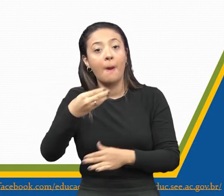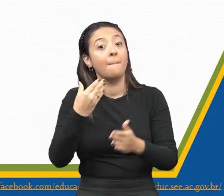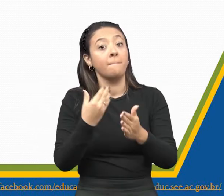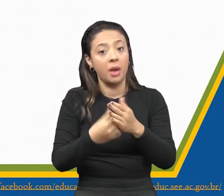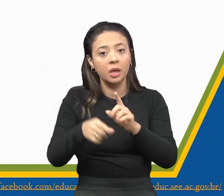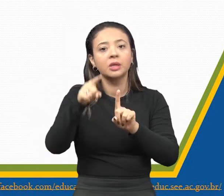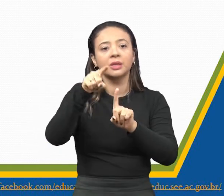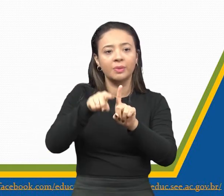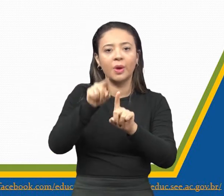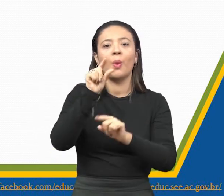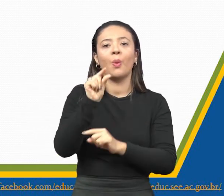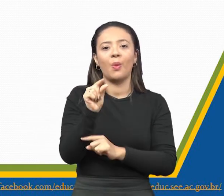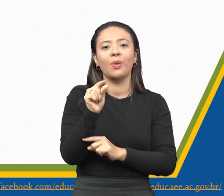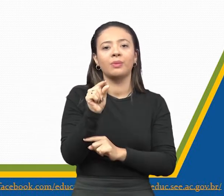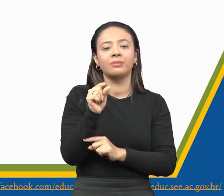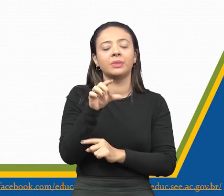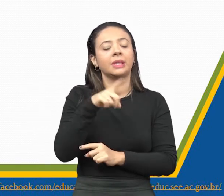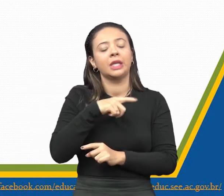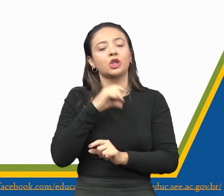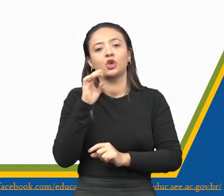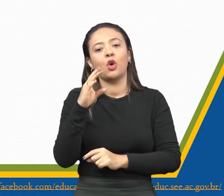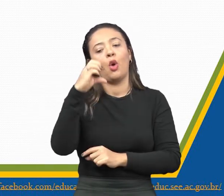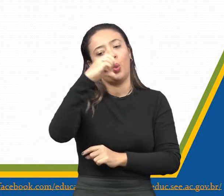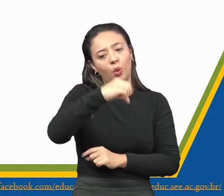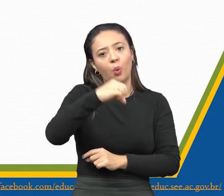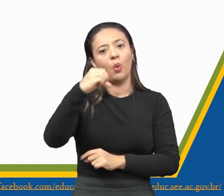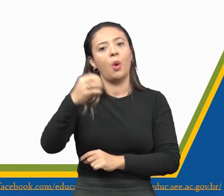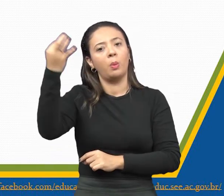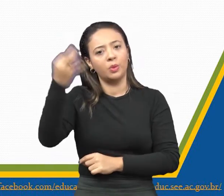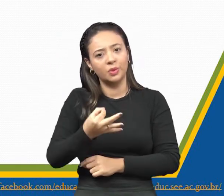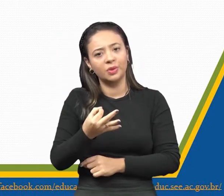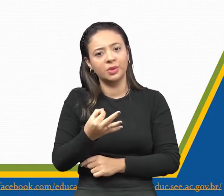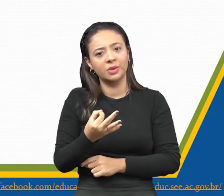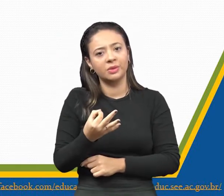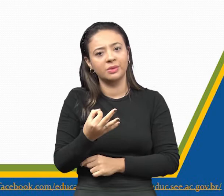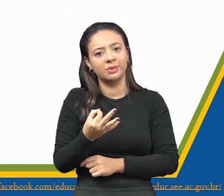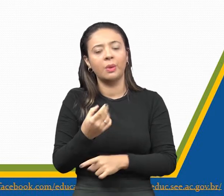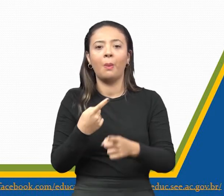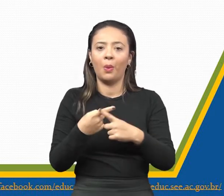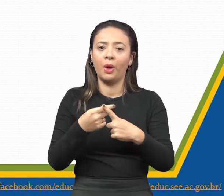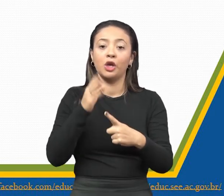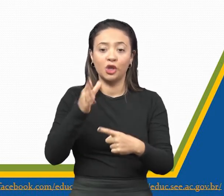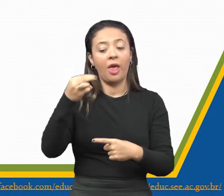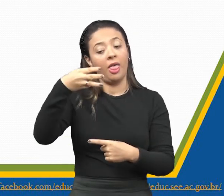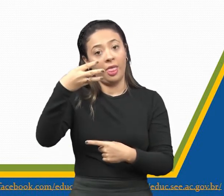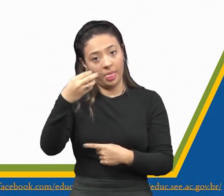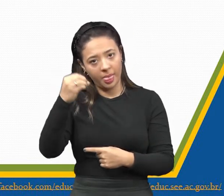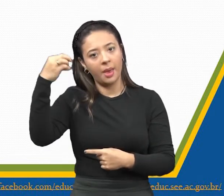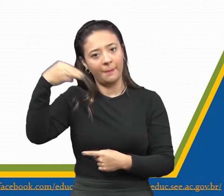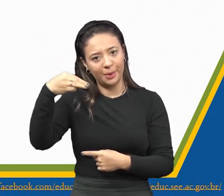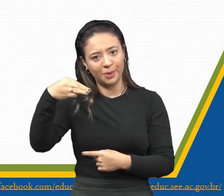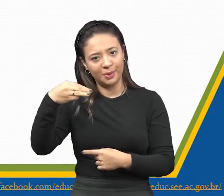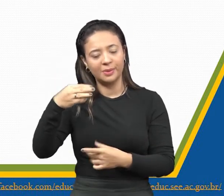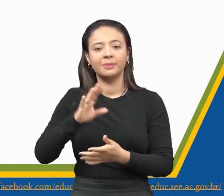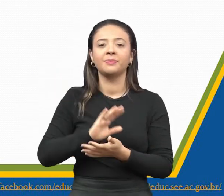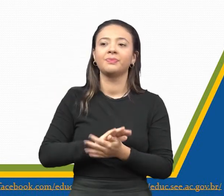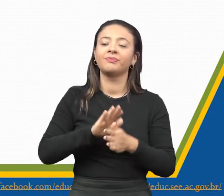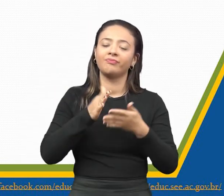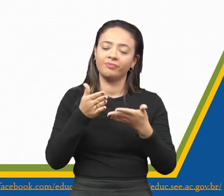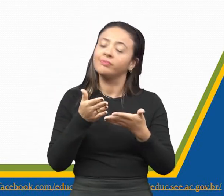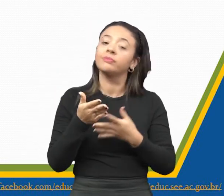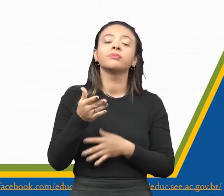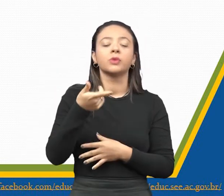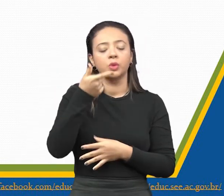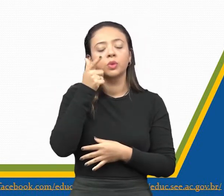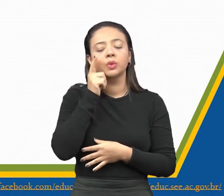temperatura inicial, vou ter somente 99% equivalente àquela temperatura. Então, a partir daí, nós